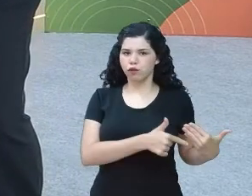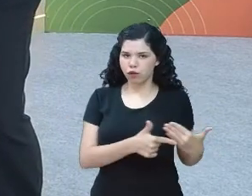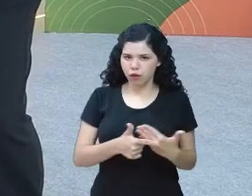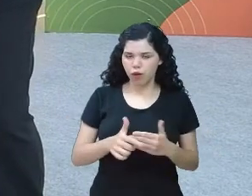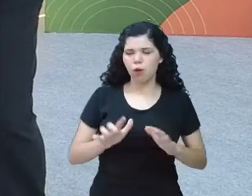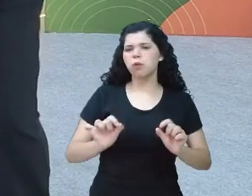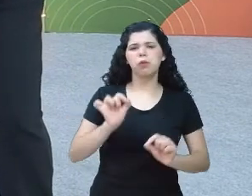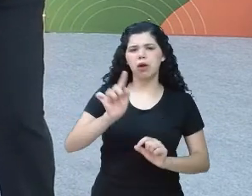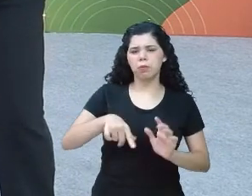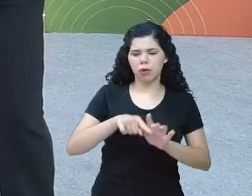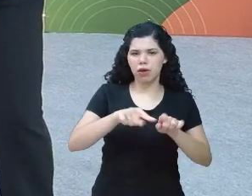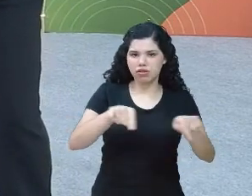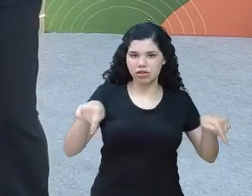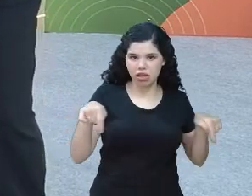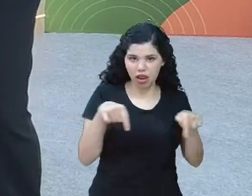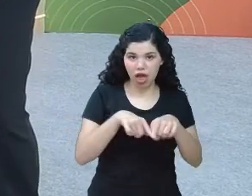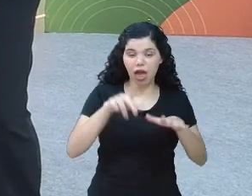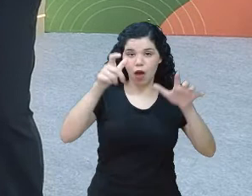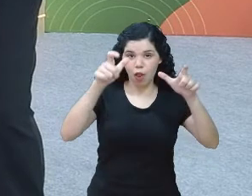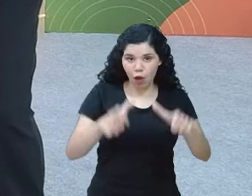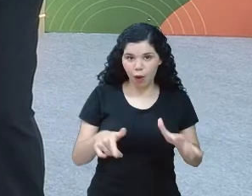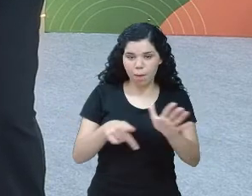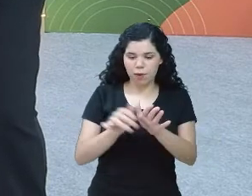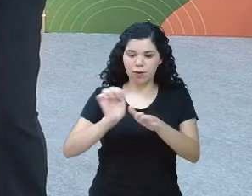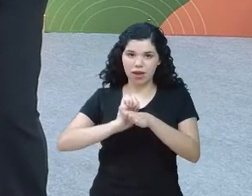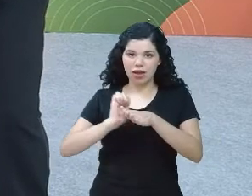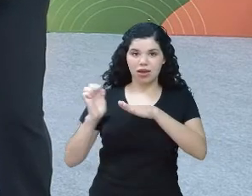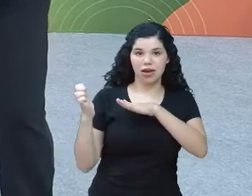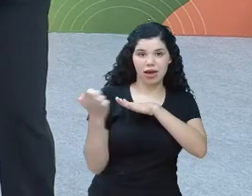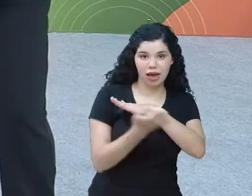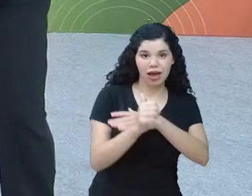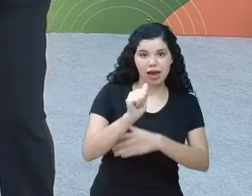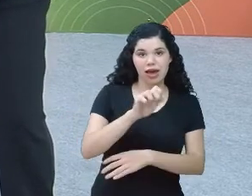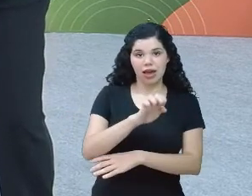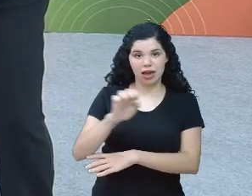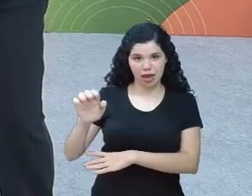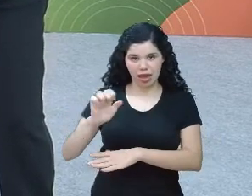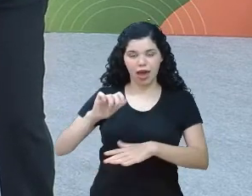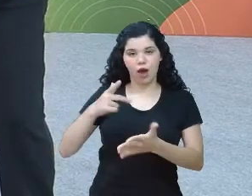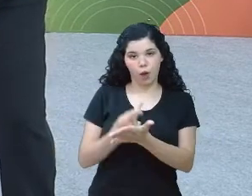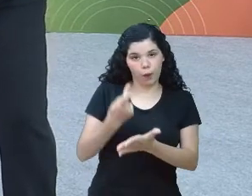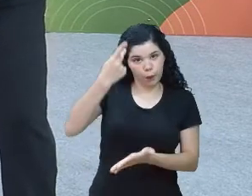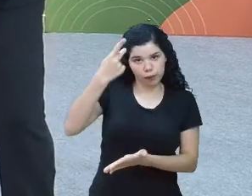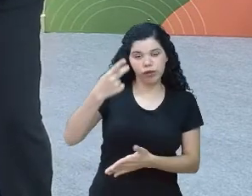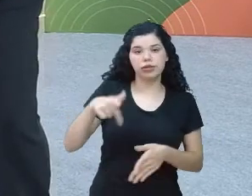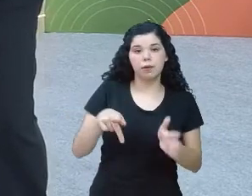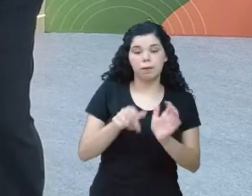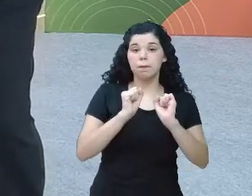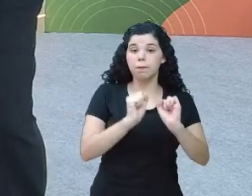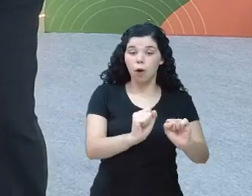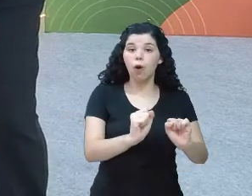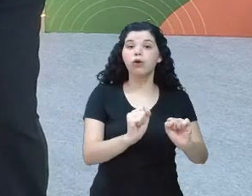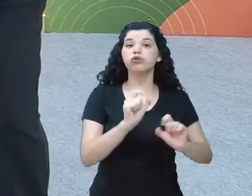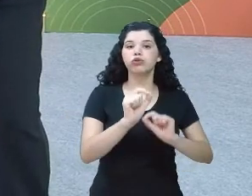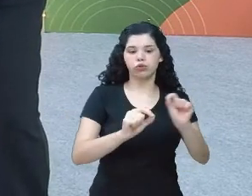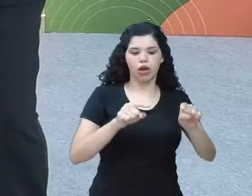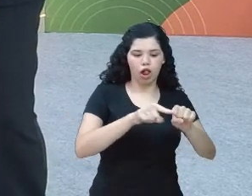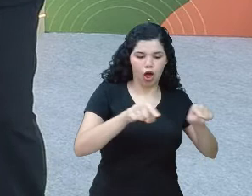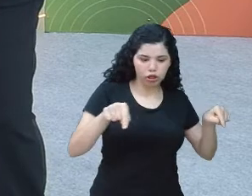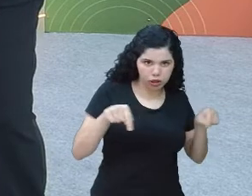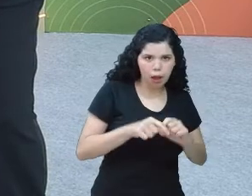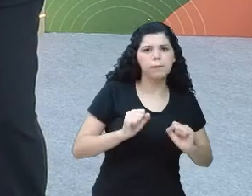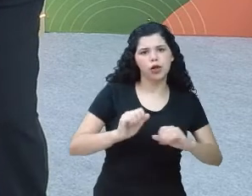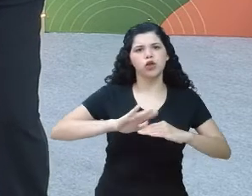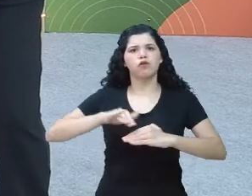O lugar onde o AEE funciona, prioritariamente. Nós vimos que o AEE ele pode funcionar em outros